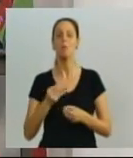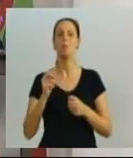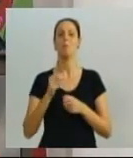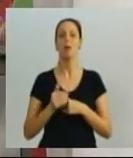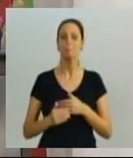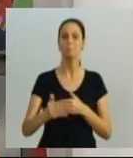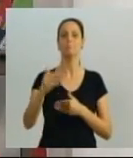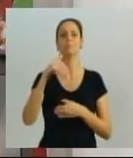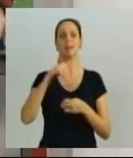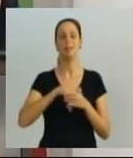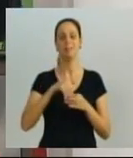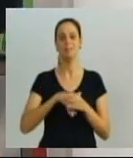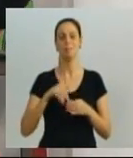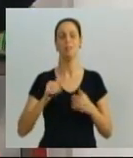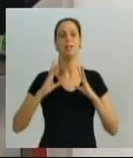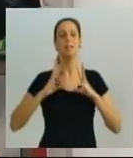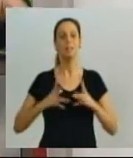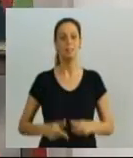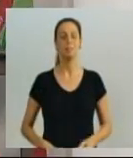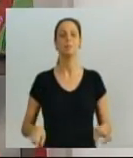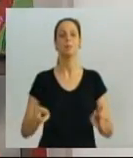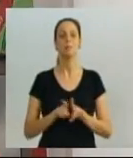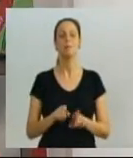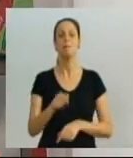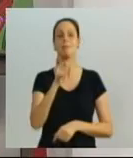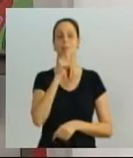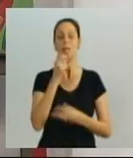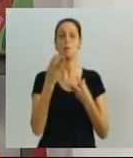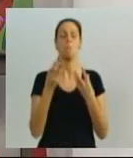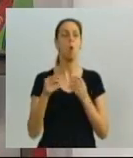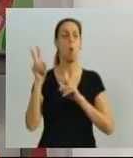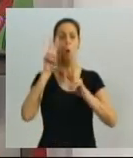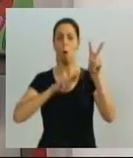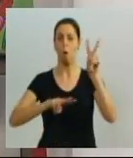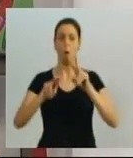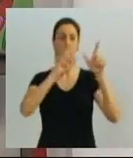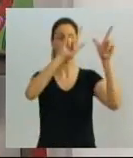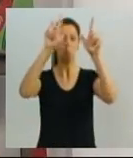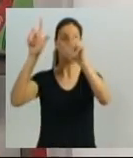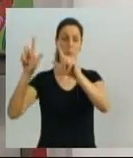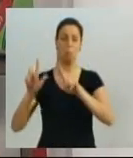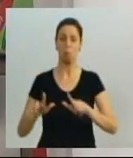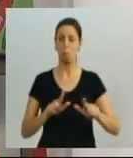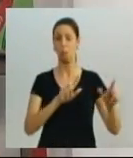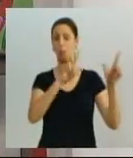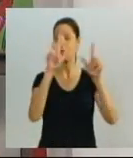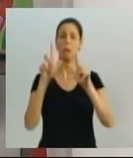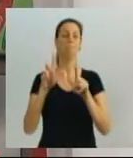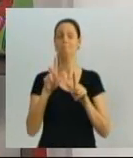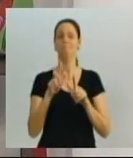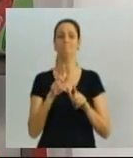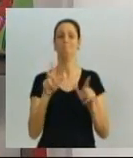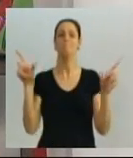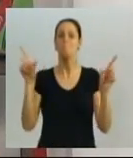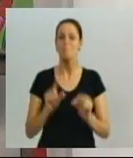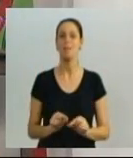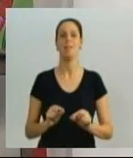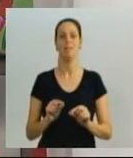cidade. Limpa e sem excesso, sem contaminar e sem poluir visualmente